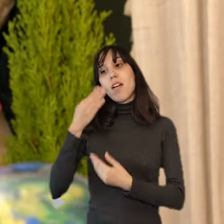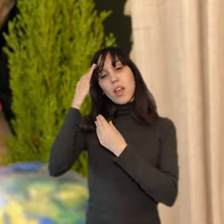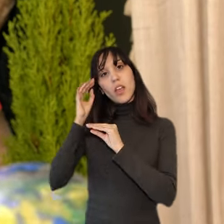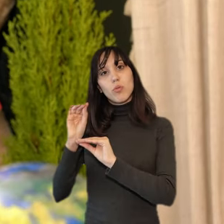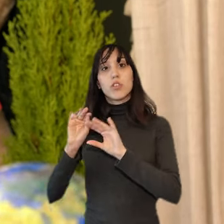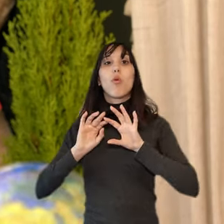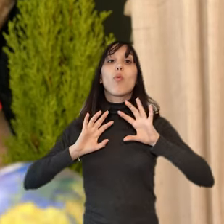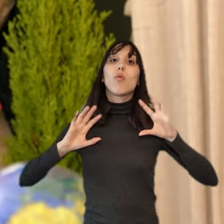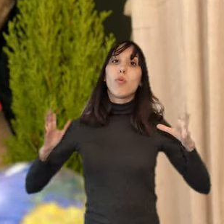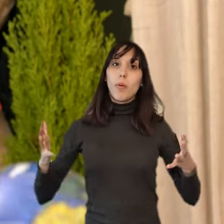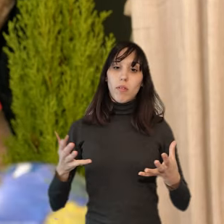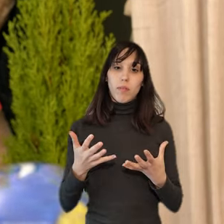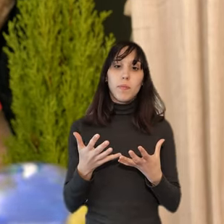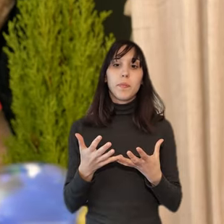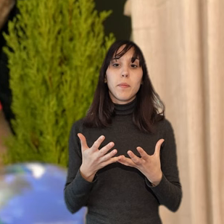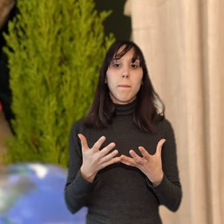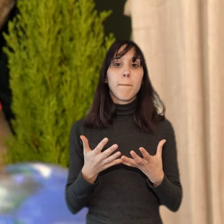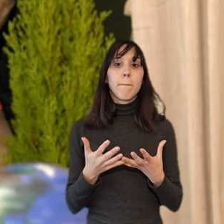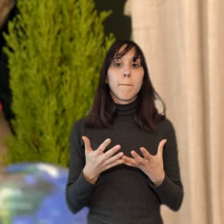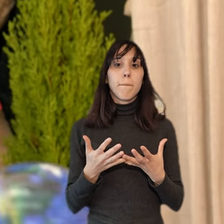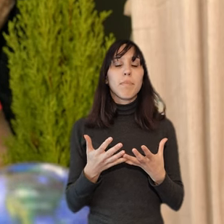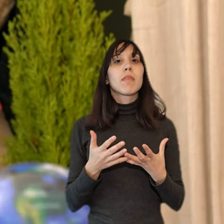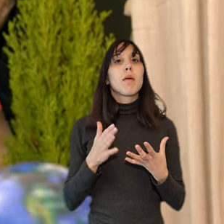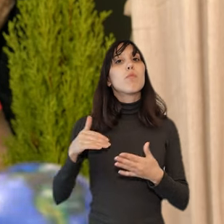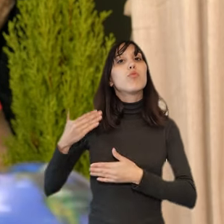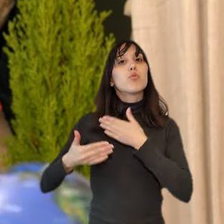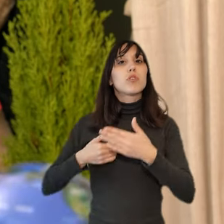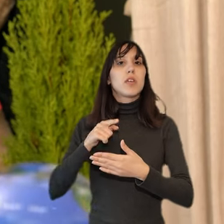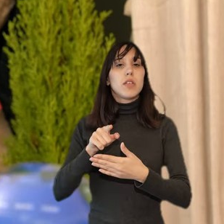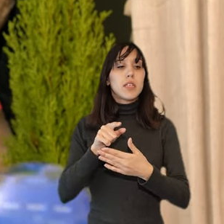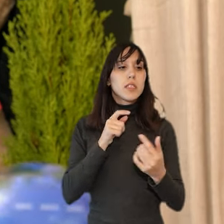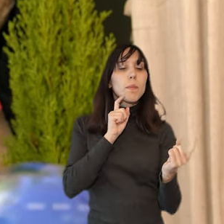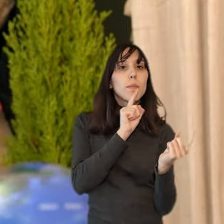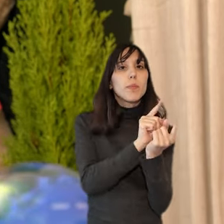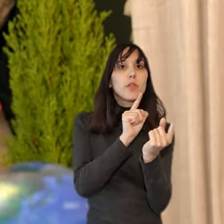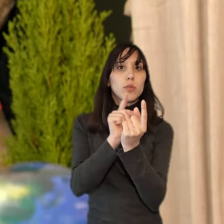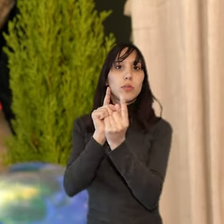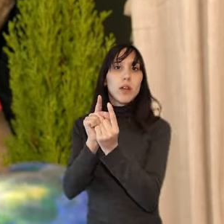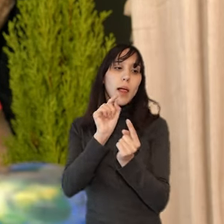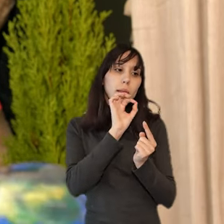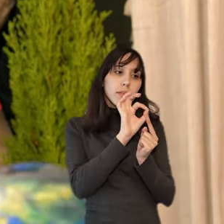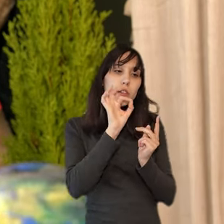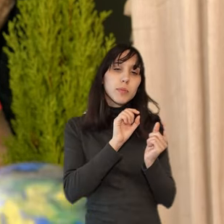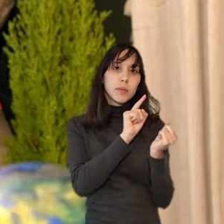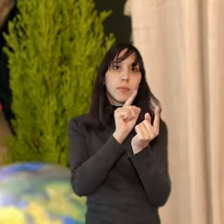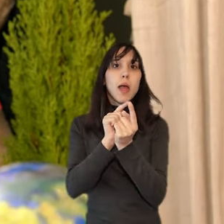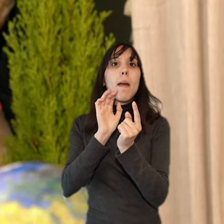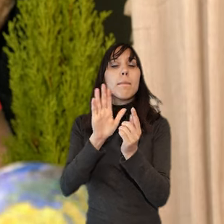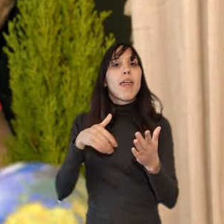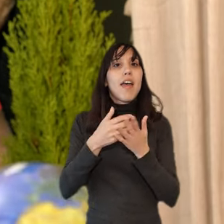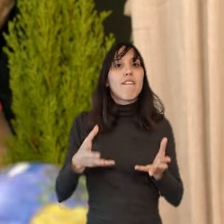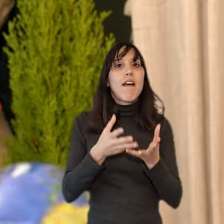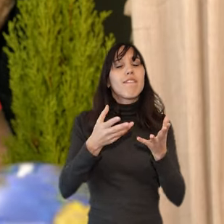à escala Global H através deste processo altamente personalizado mas realmente promovendo esta autenticidade e a